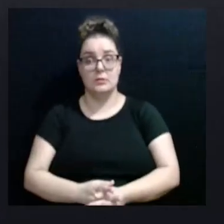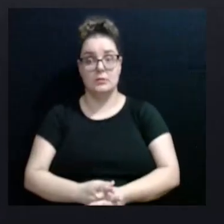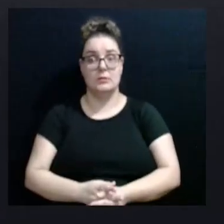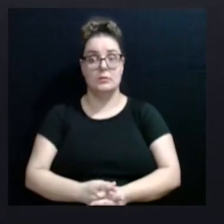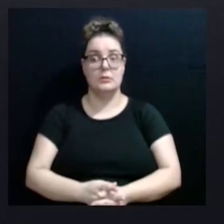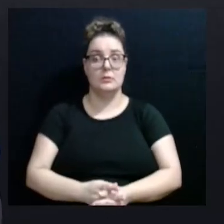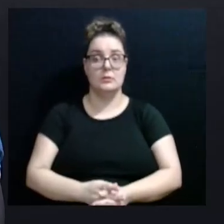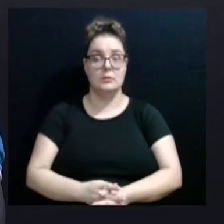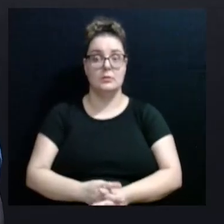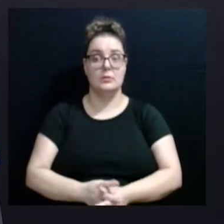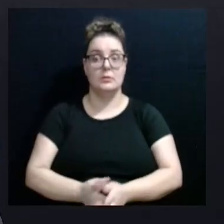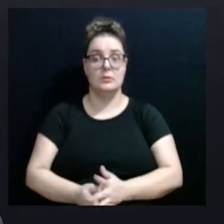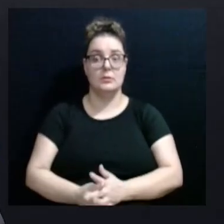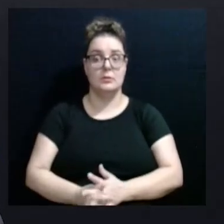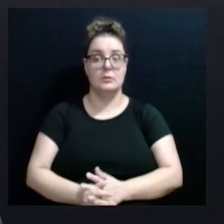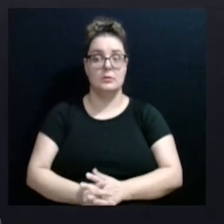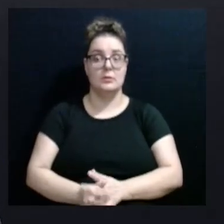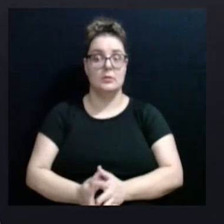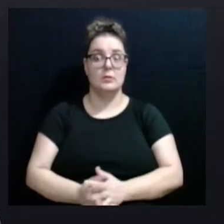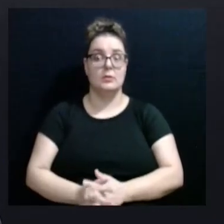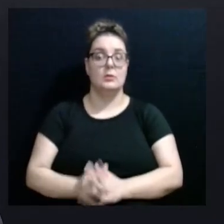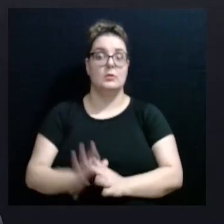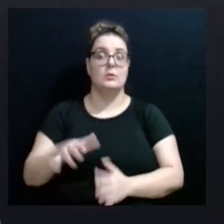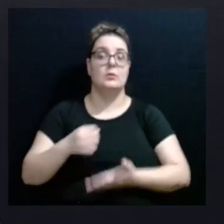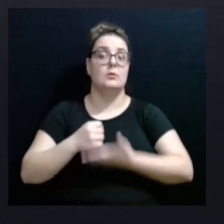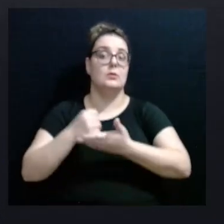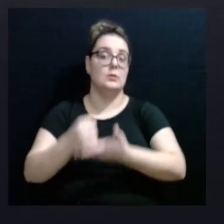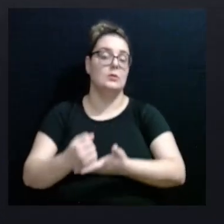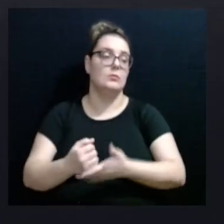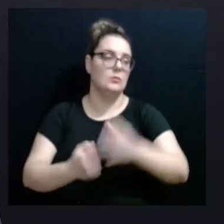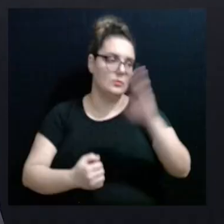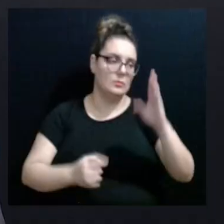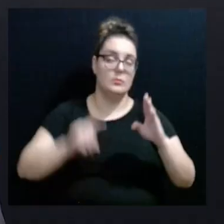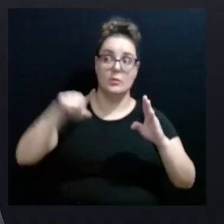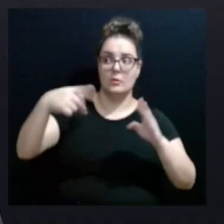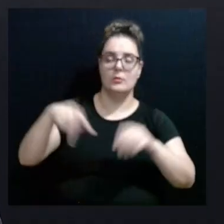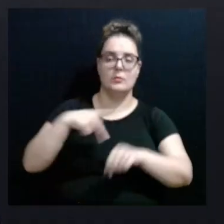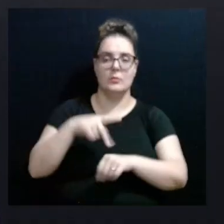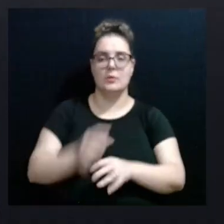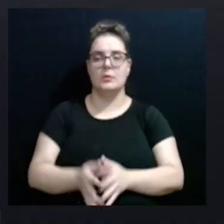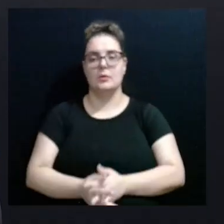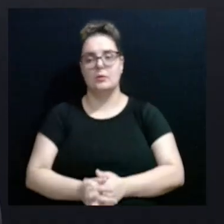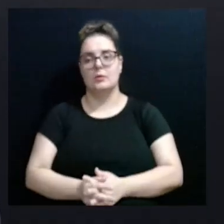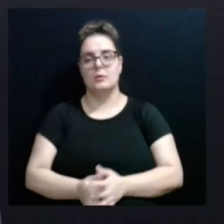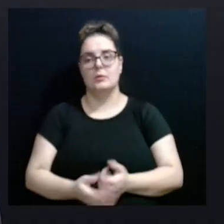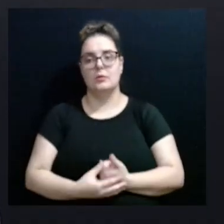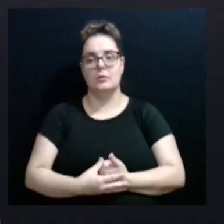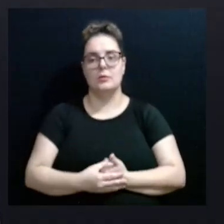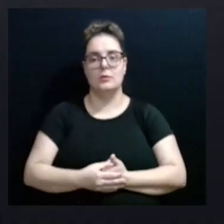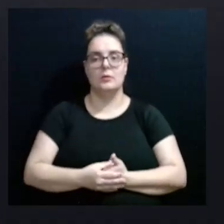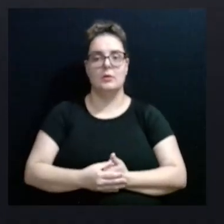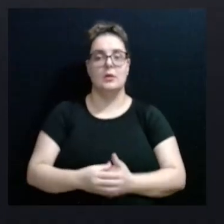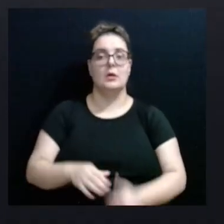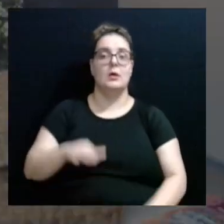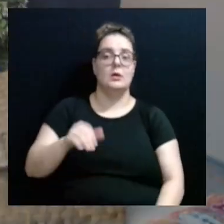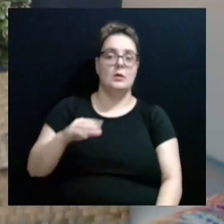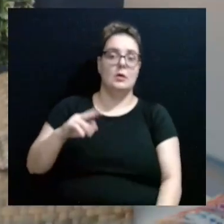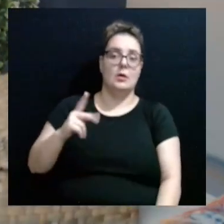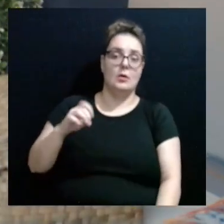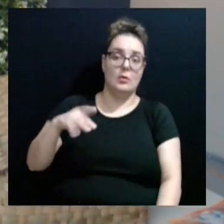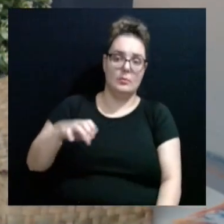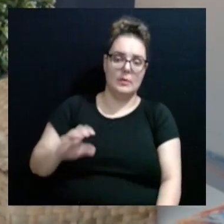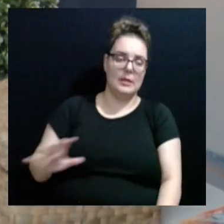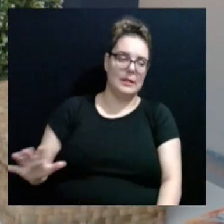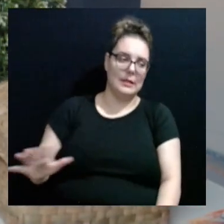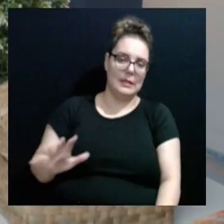quando você leva o seu celular, né, do Brasil para qualquer outro país, né, a chamada em home, ela é caríssima. Então você tem que